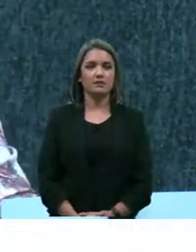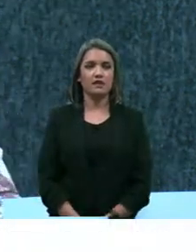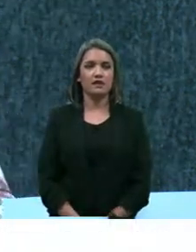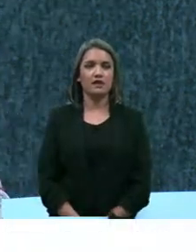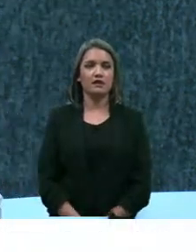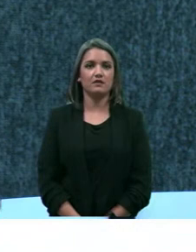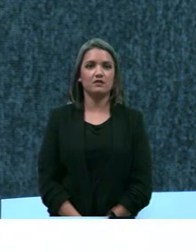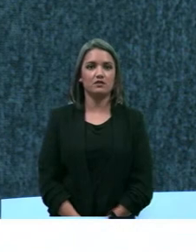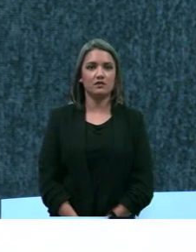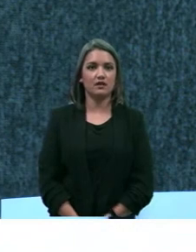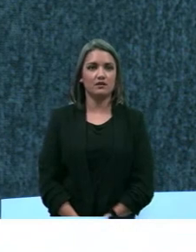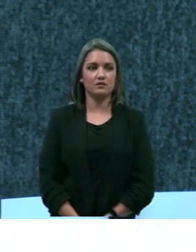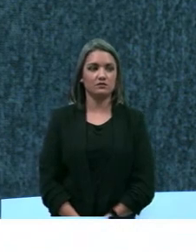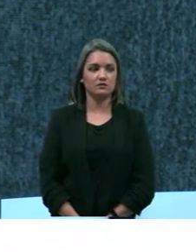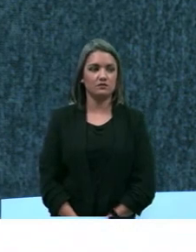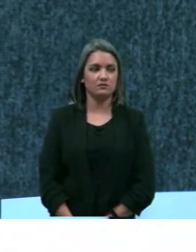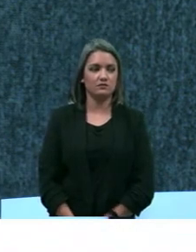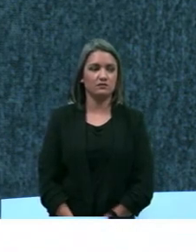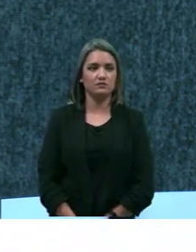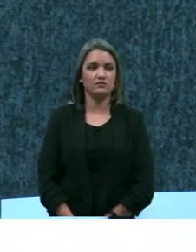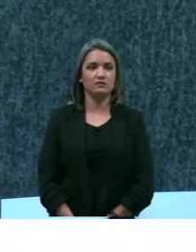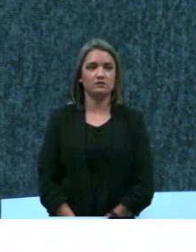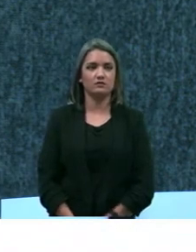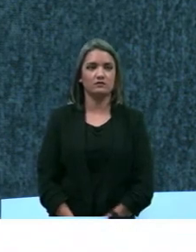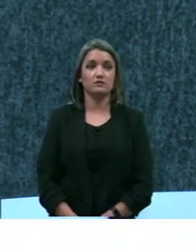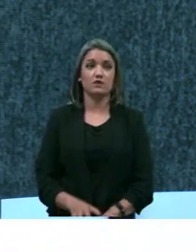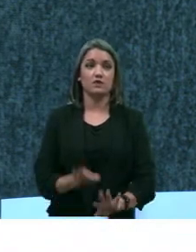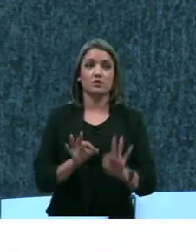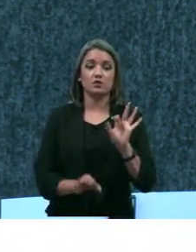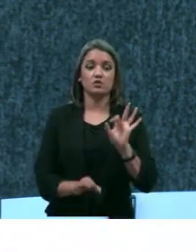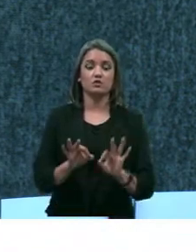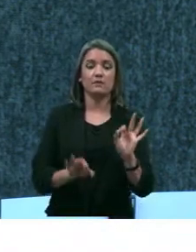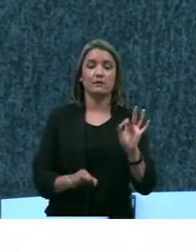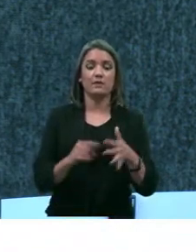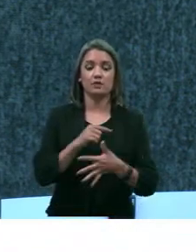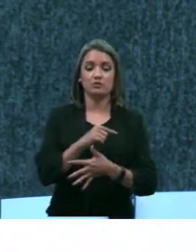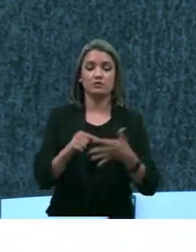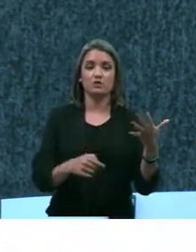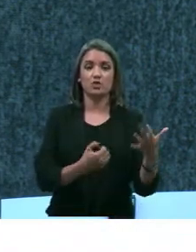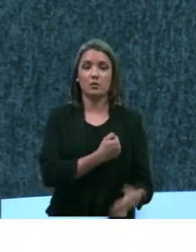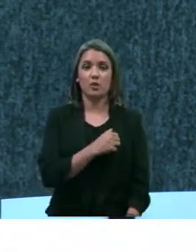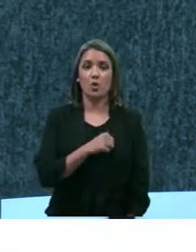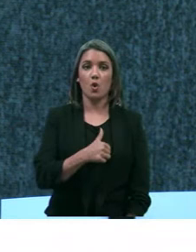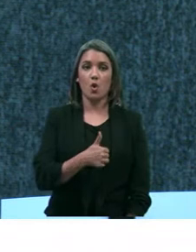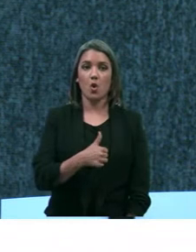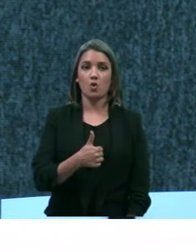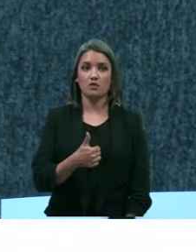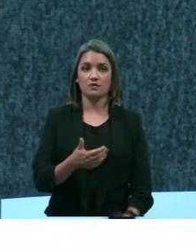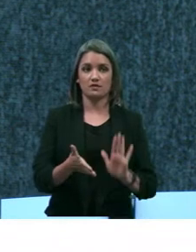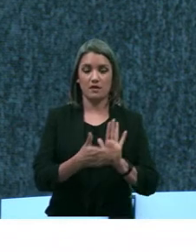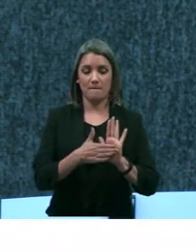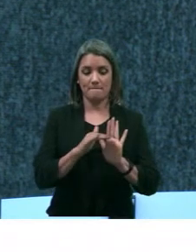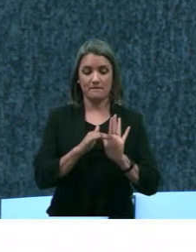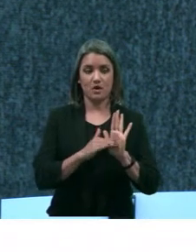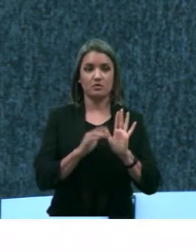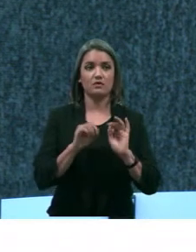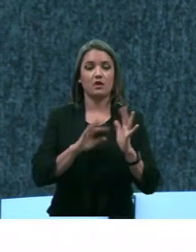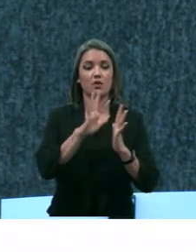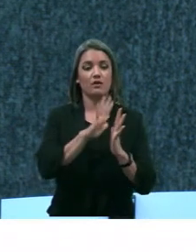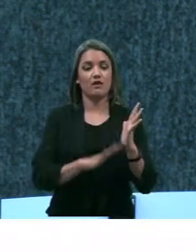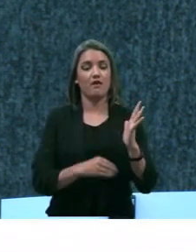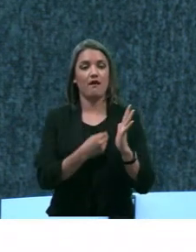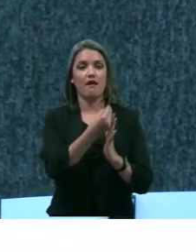E eu chamo a julgamento o item 11 da nossa pauta, que é a reclamação